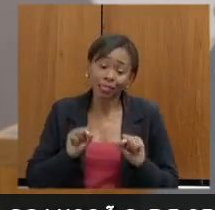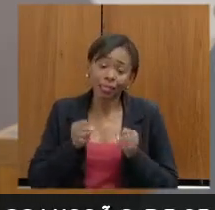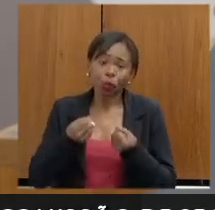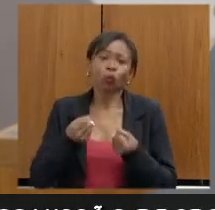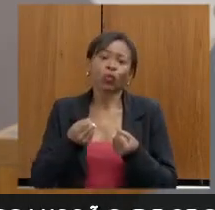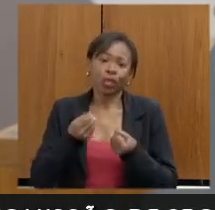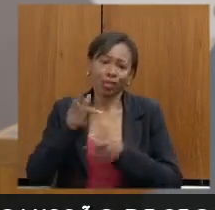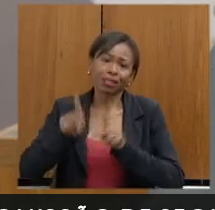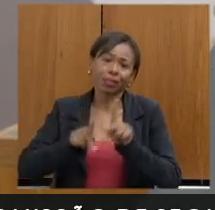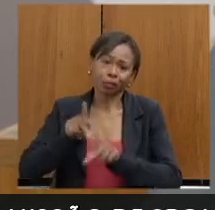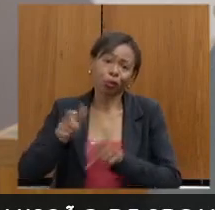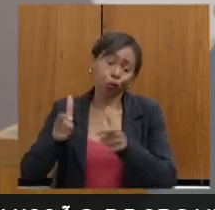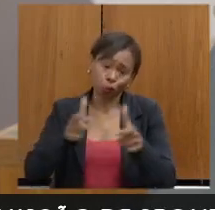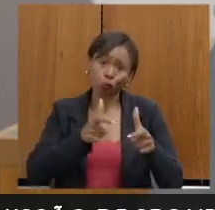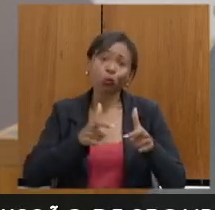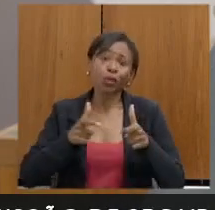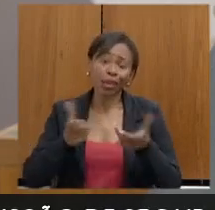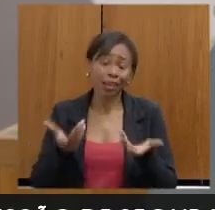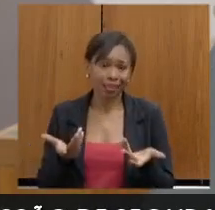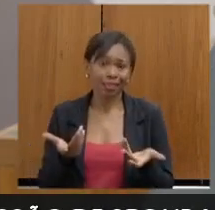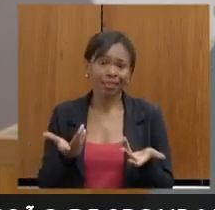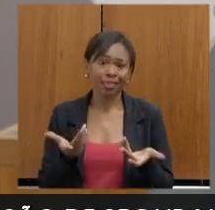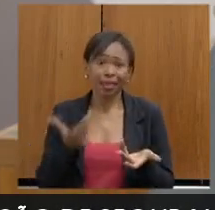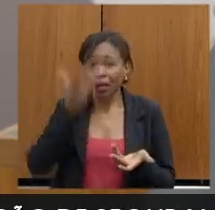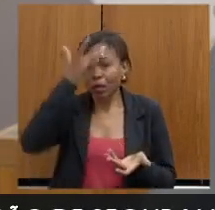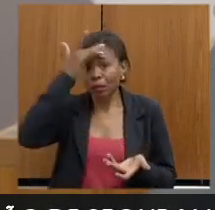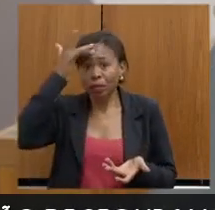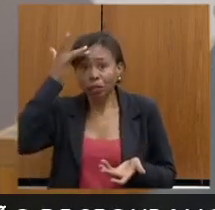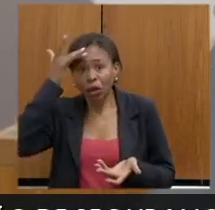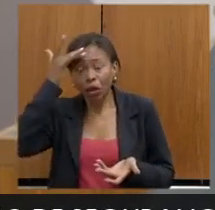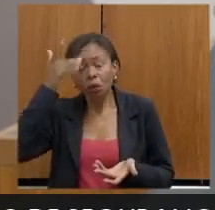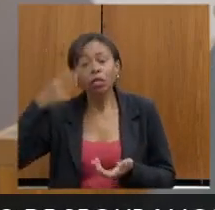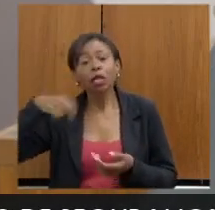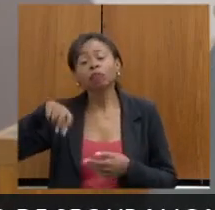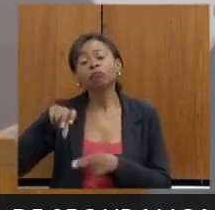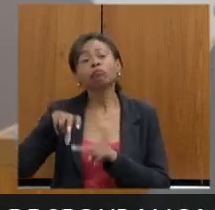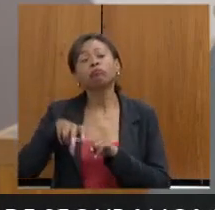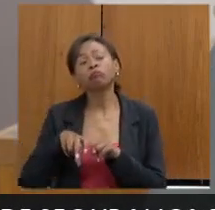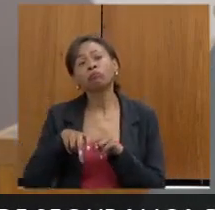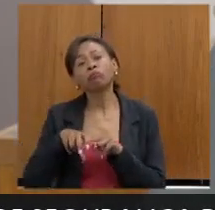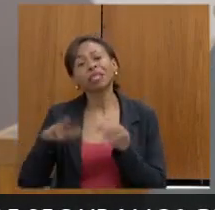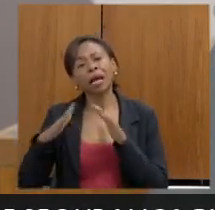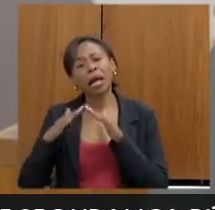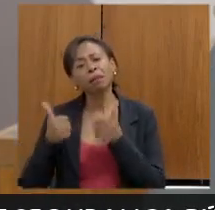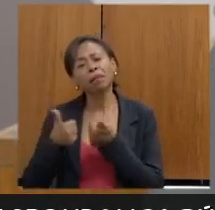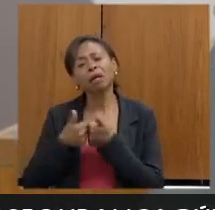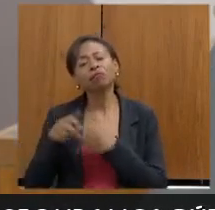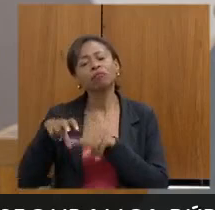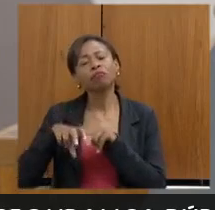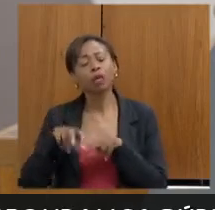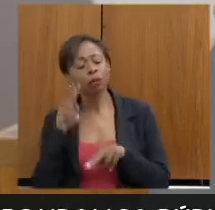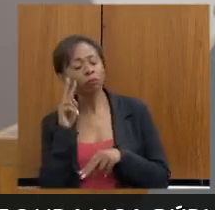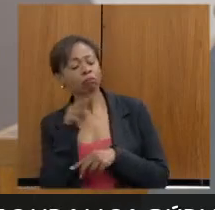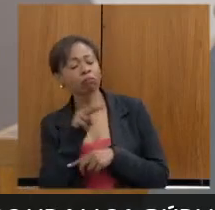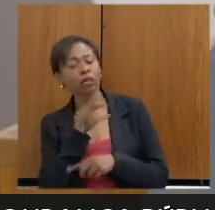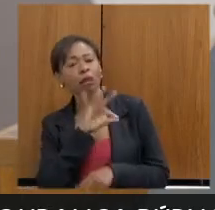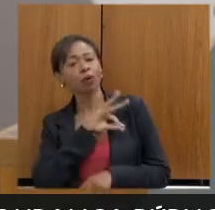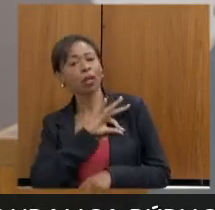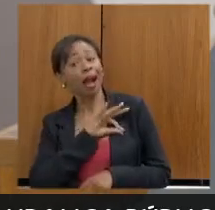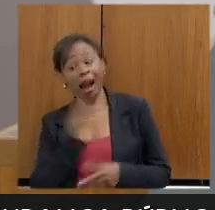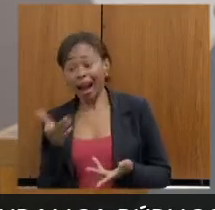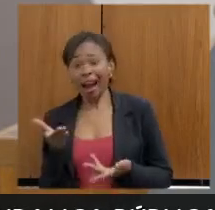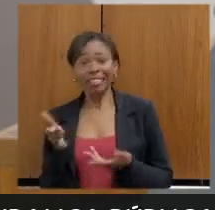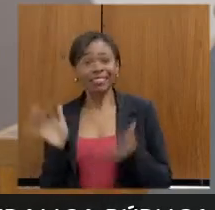das pessoas por quem não fica feliz quando tá sentada ali na frente da porta e vê uma viatura com os policiais militares